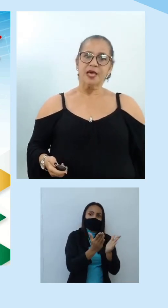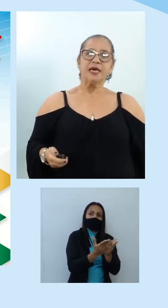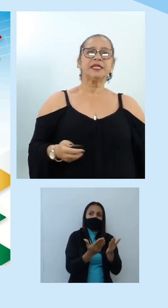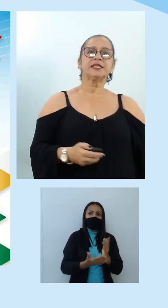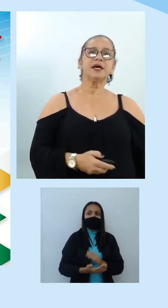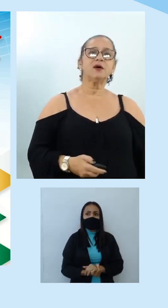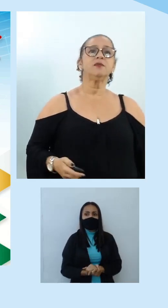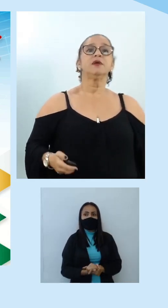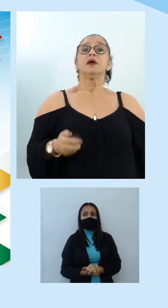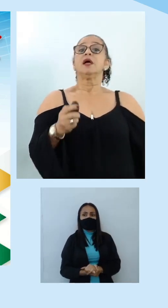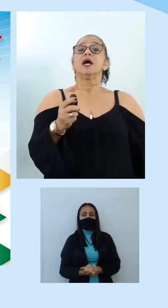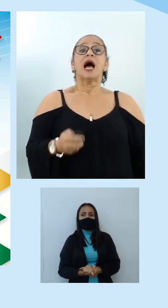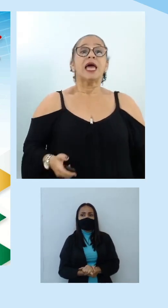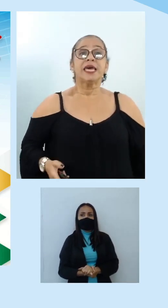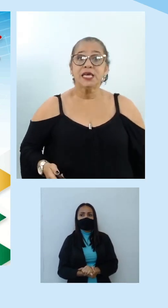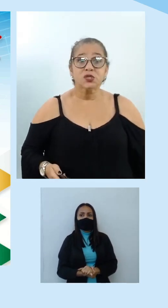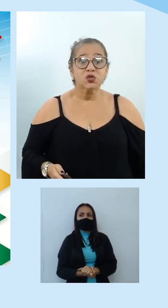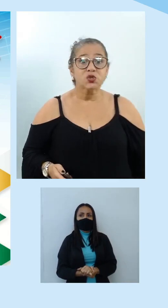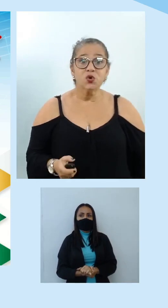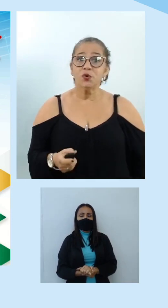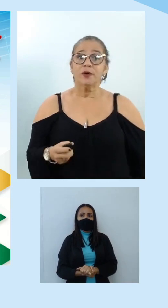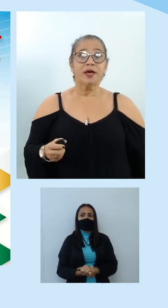tá? Então,